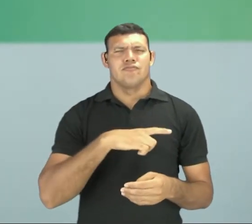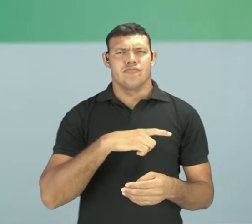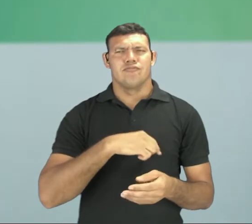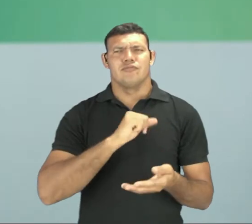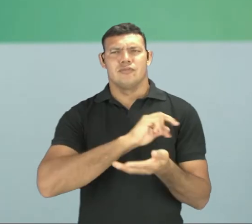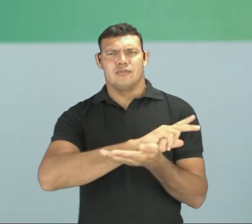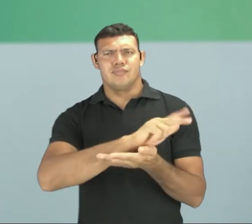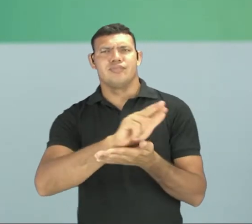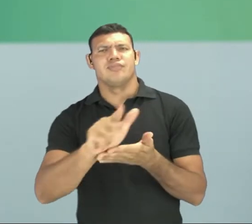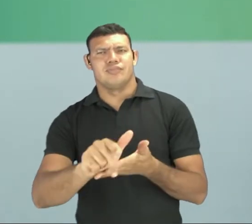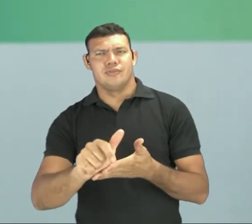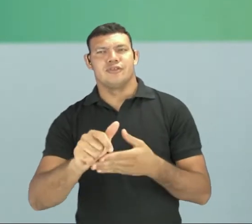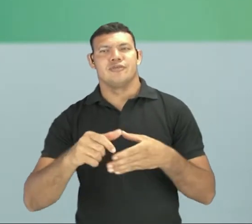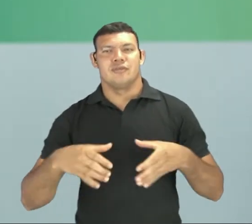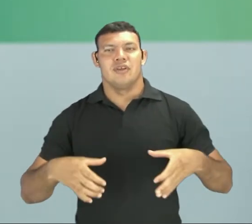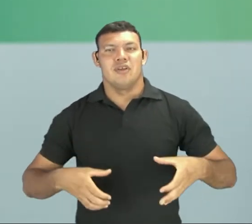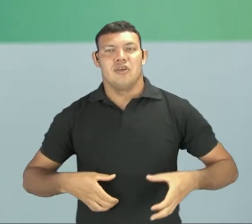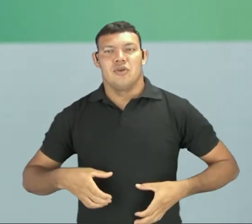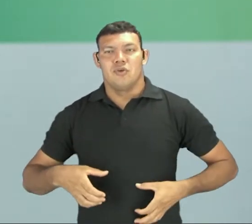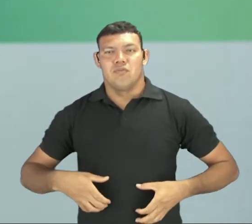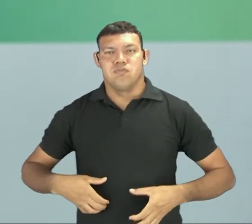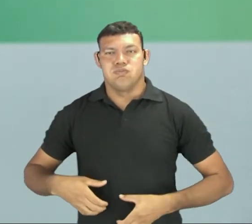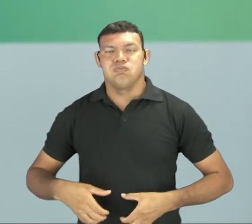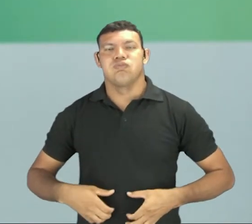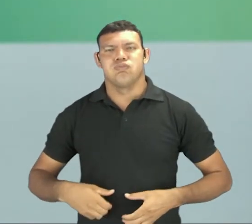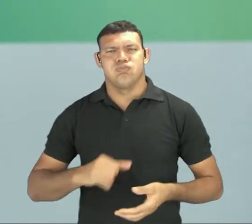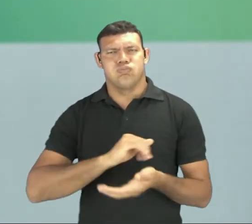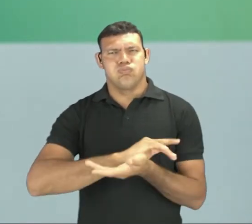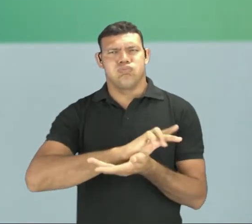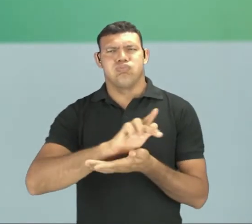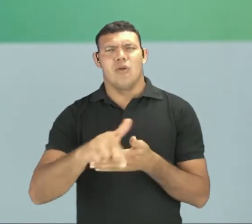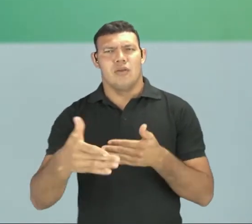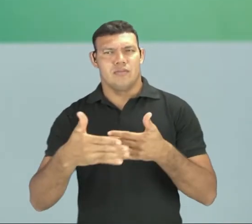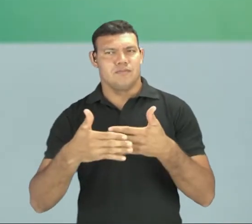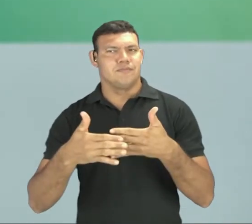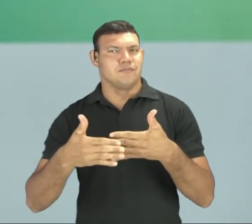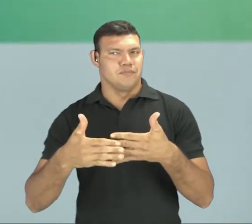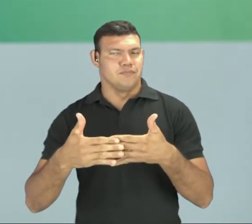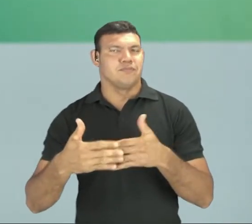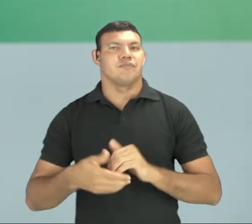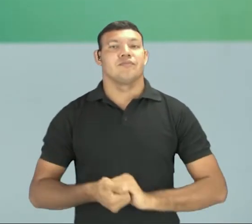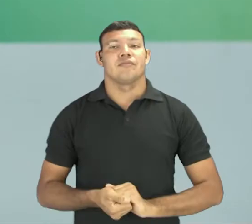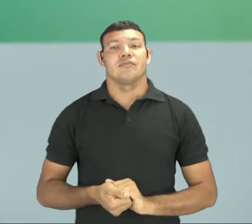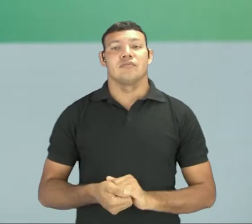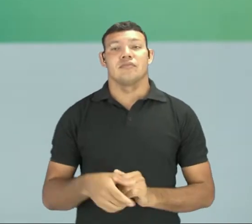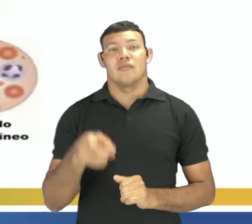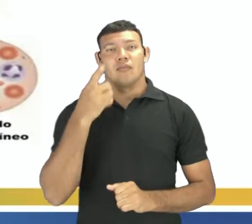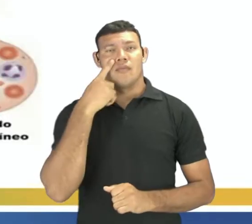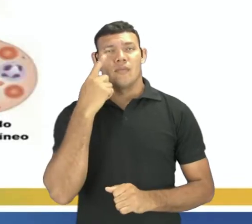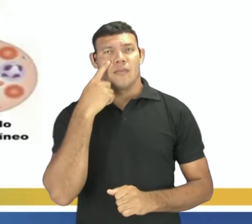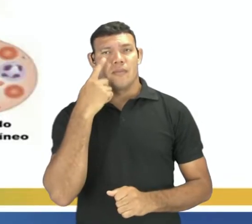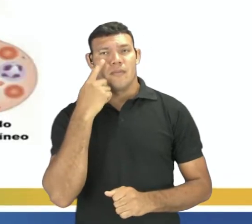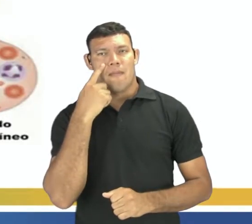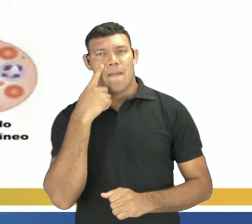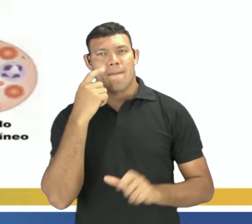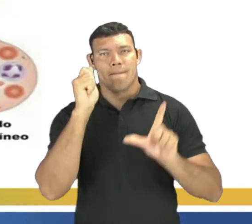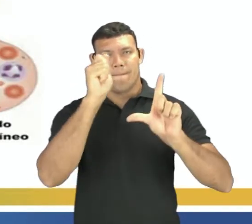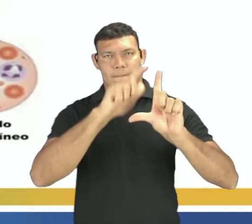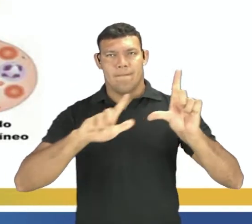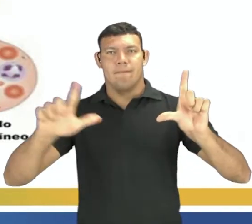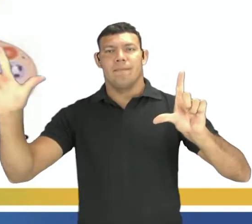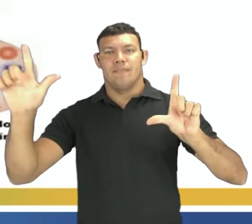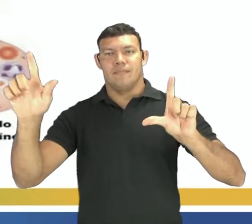órgão geralmente é composto por vários tipos de tecidos. Então, vamos ver nessa imagem como